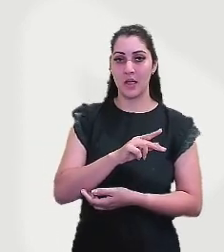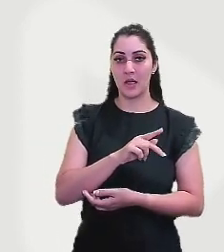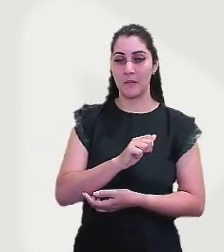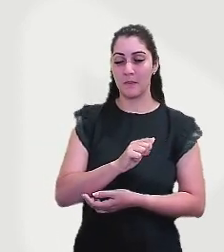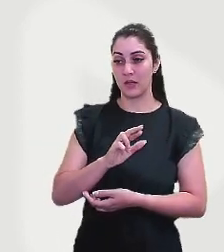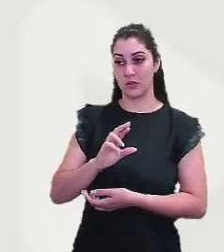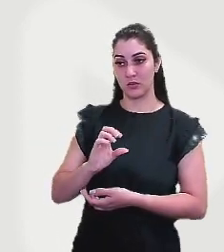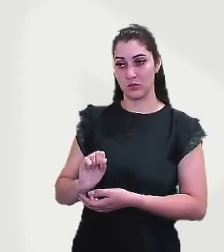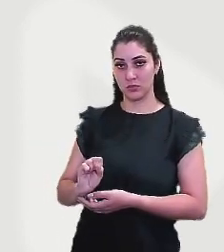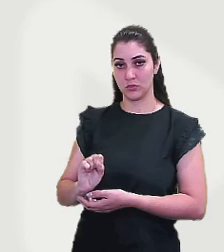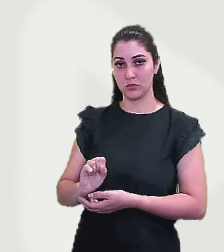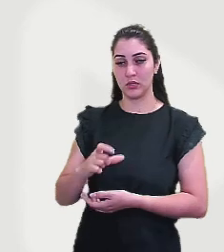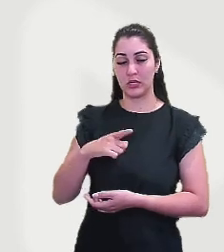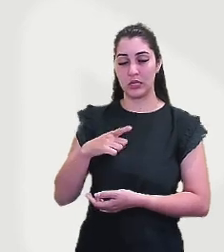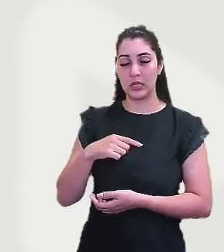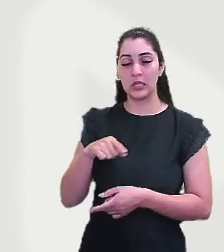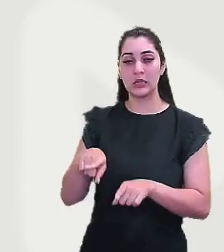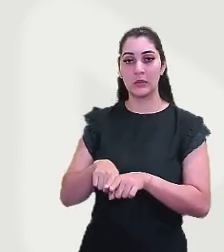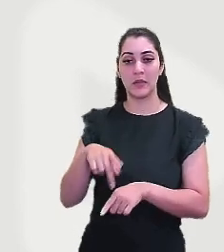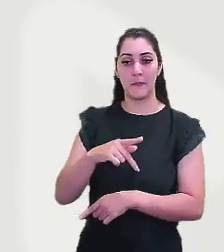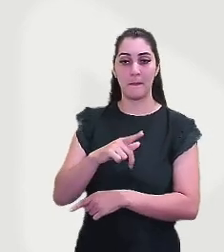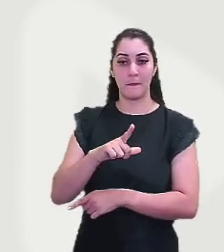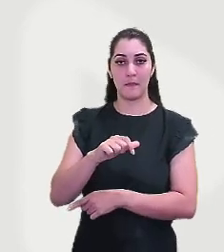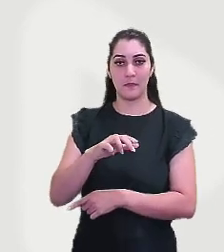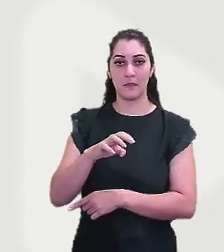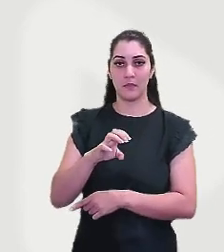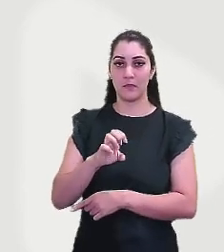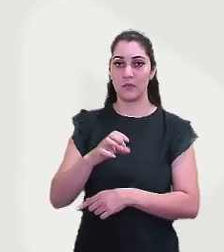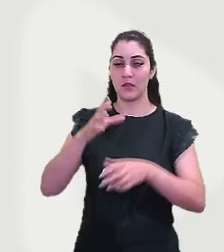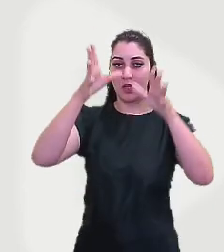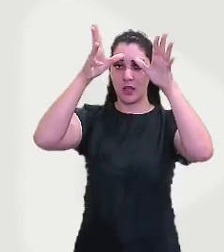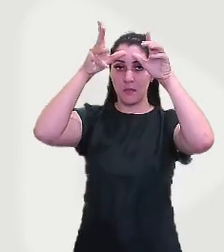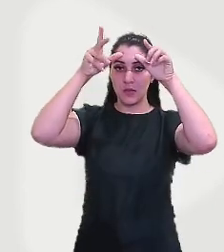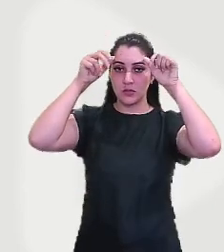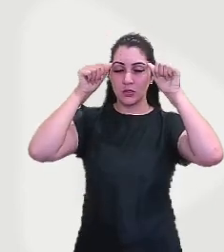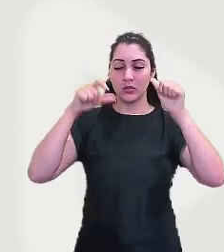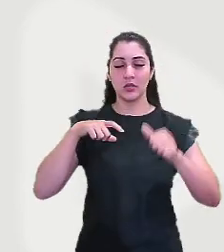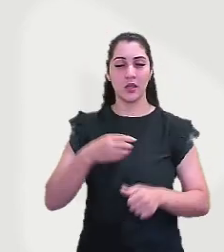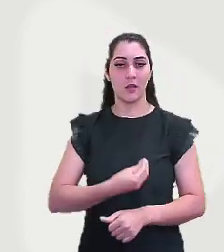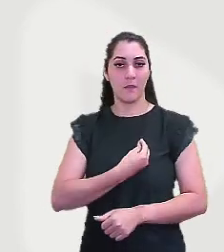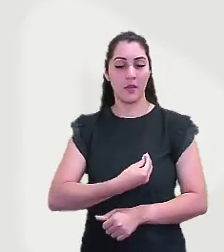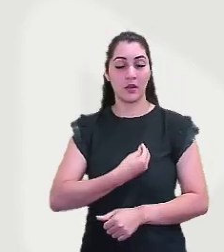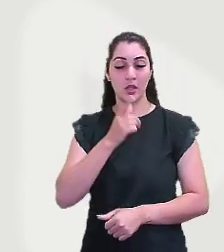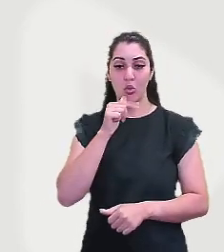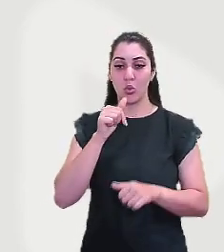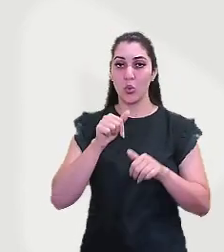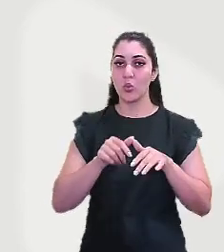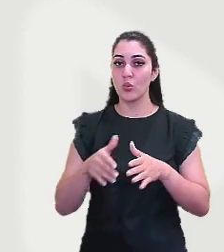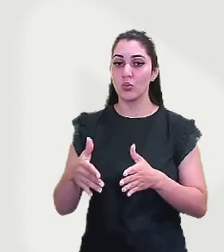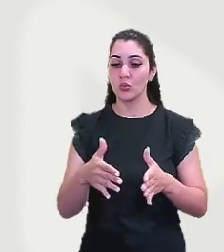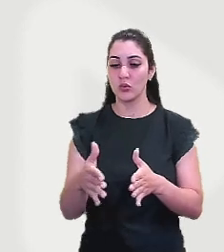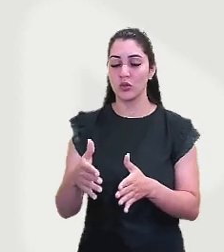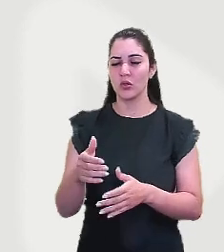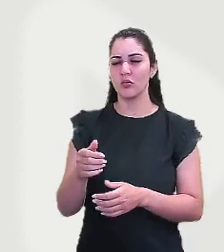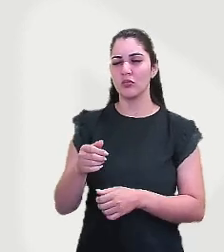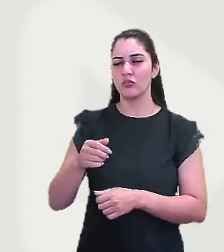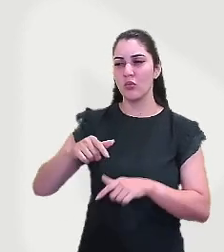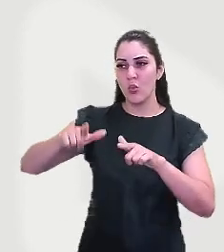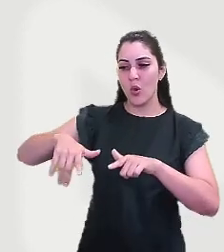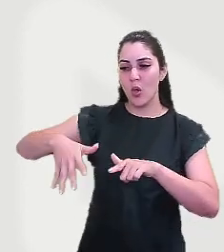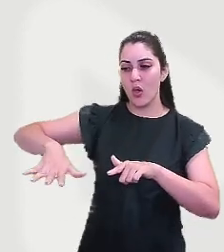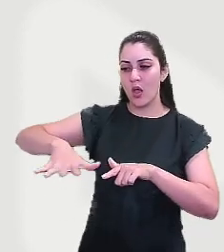A planície amazônica, olha ali onde eu falei, a presença do rio Amazonas, né? A gente observa, né, aquela área azul mais escura